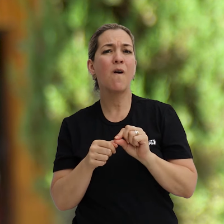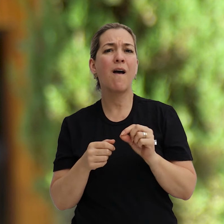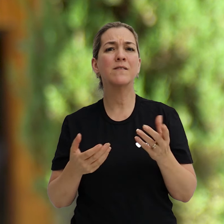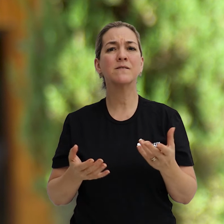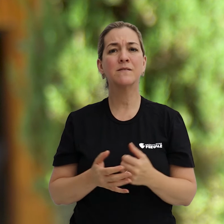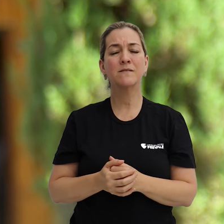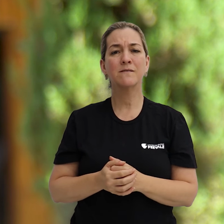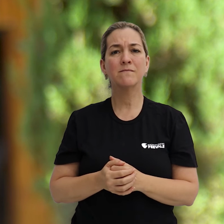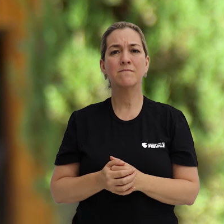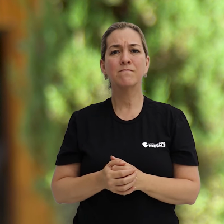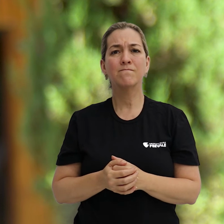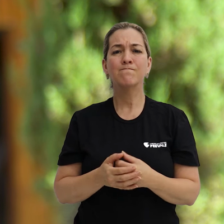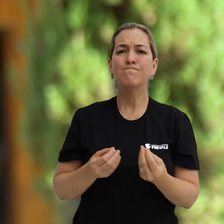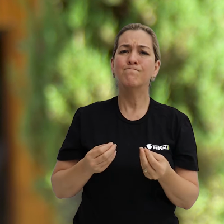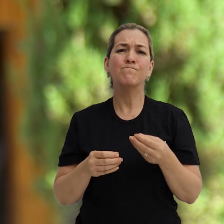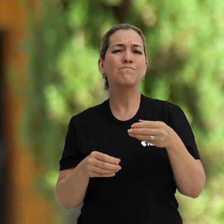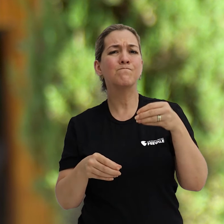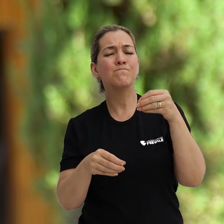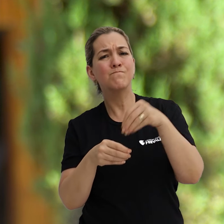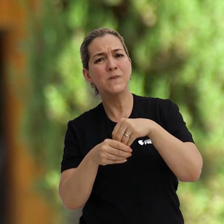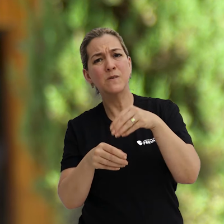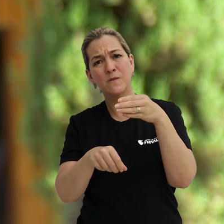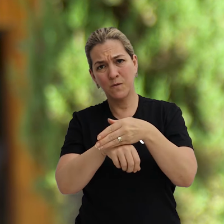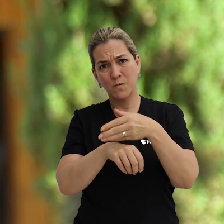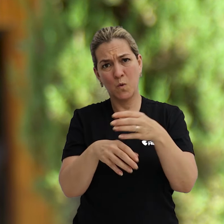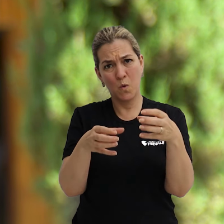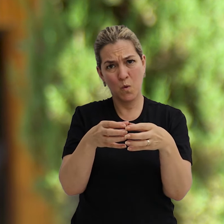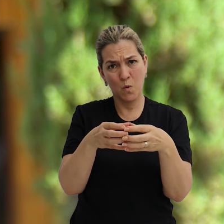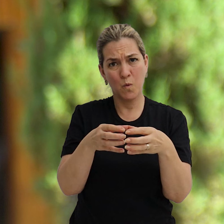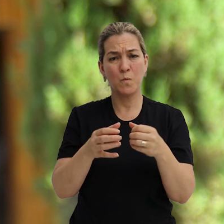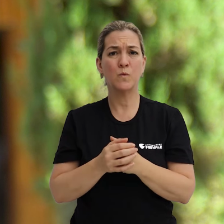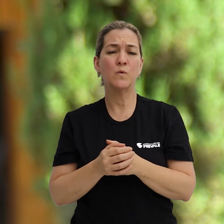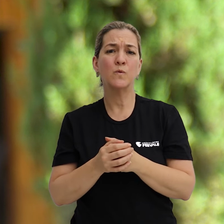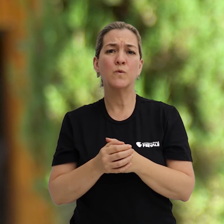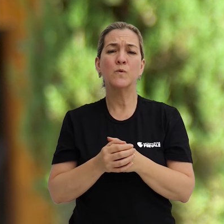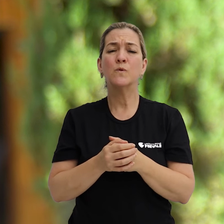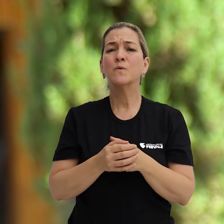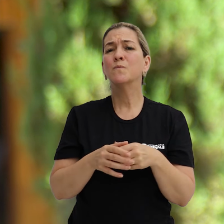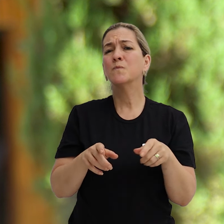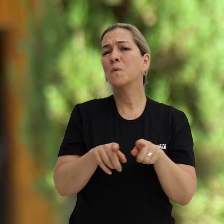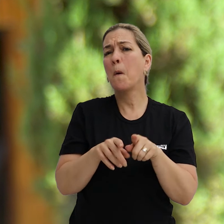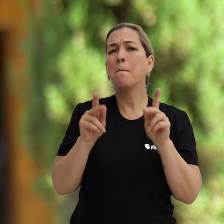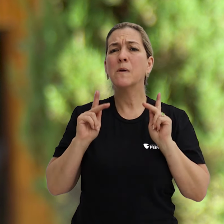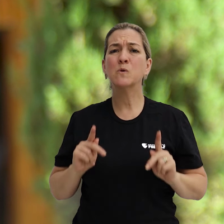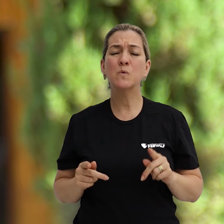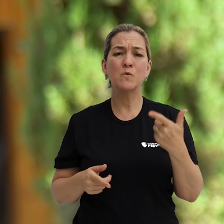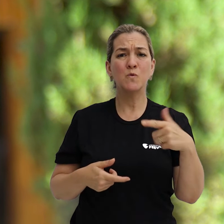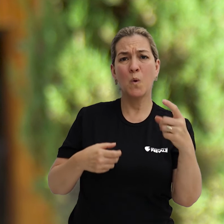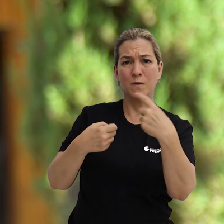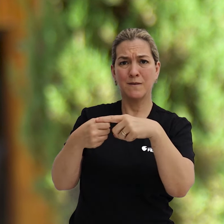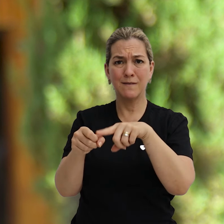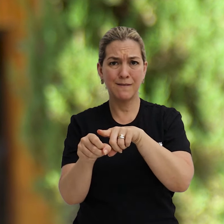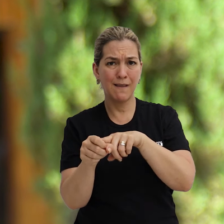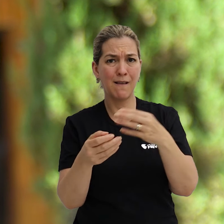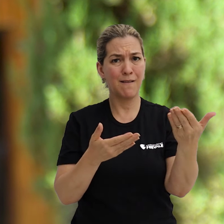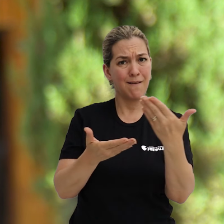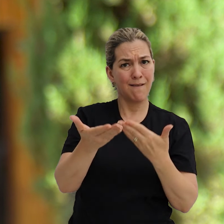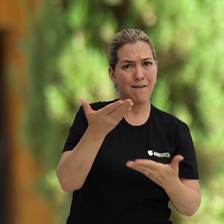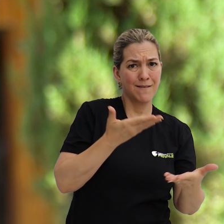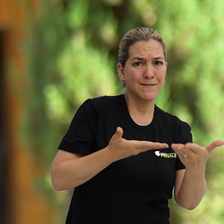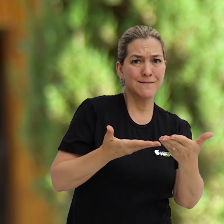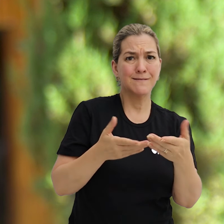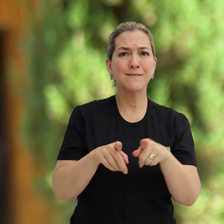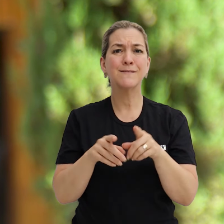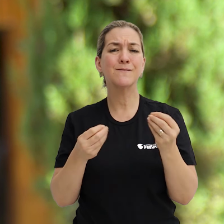nos faz fazer parte de um grande grupo, inclusive vindo pessoas de outras cidades, e